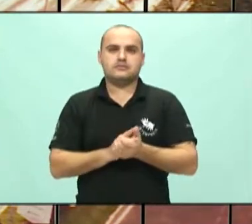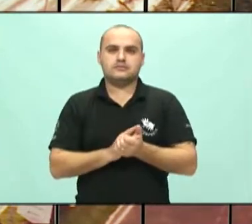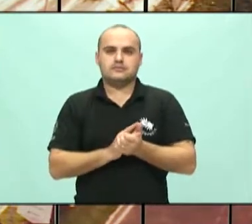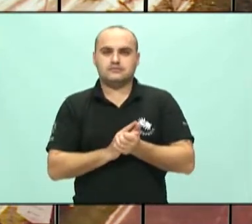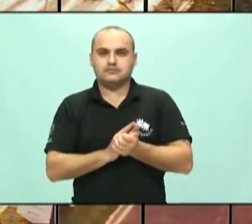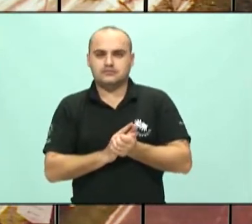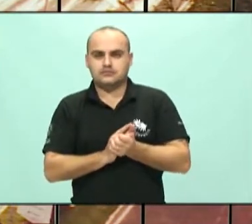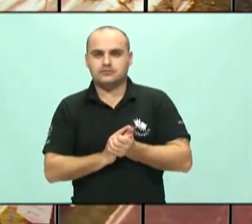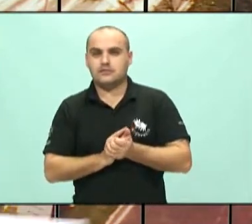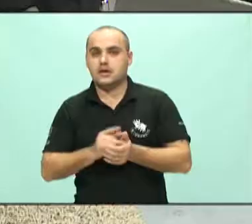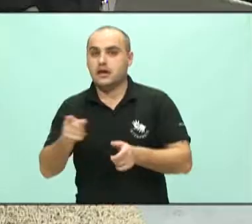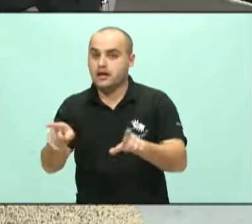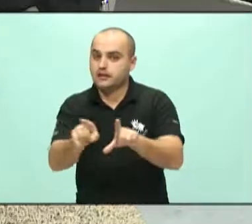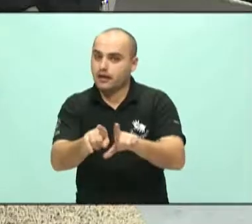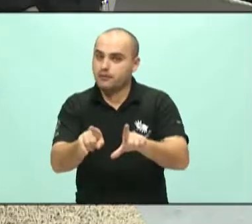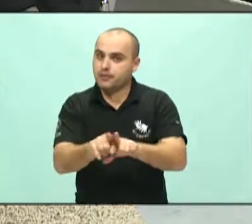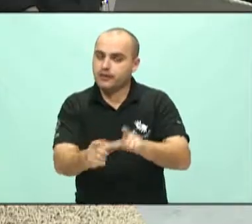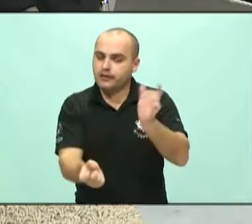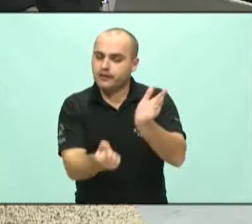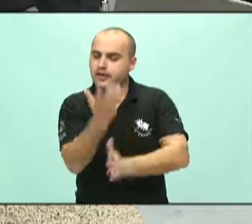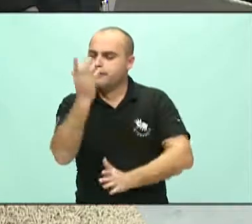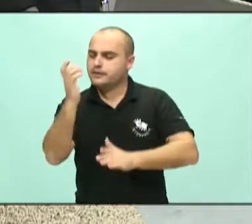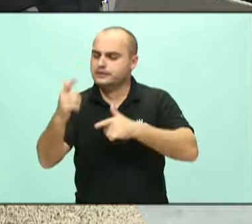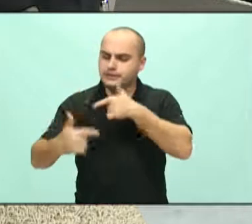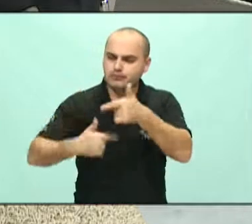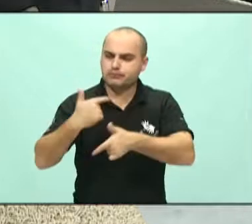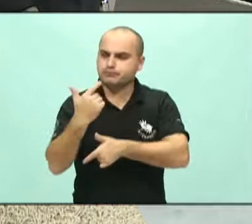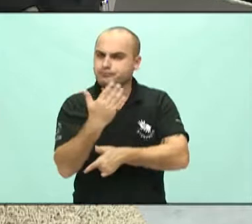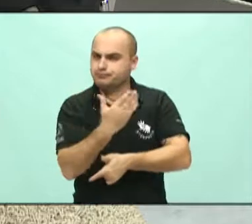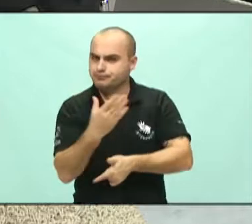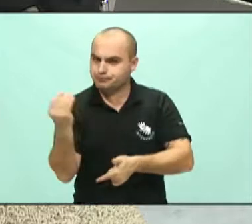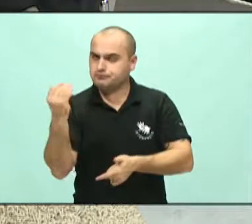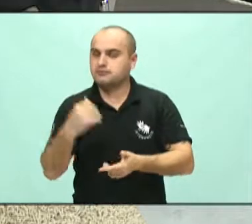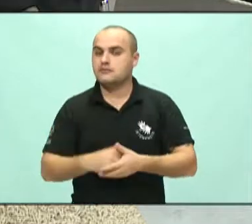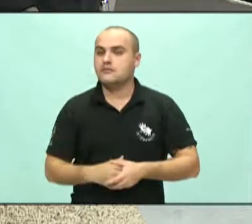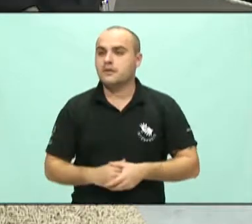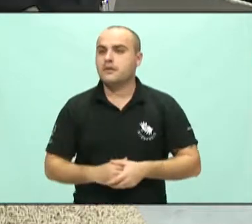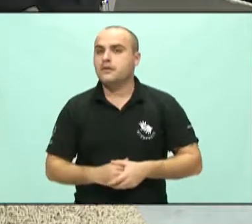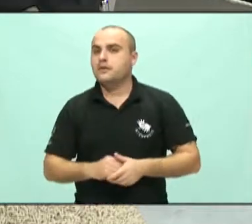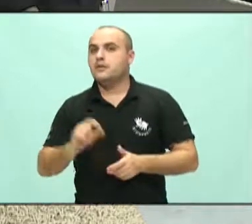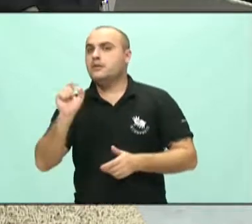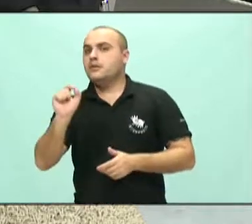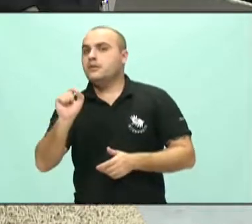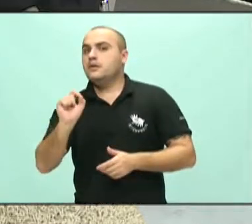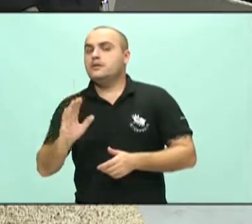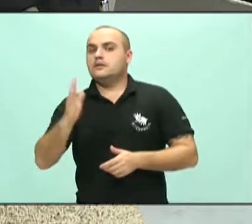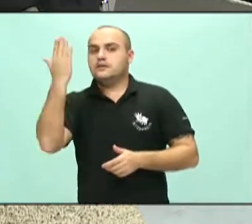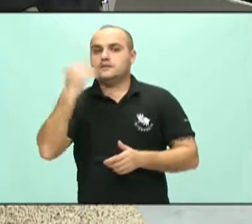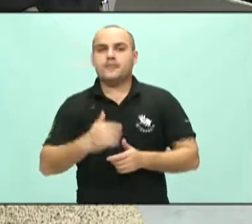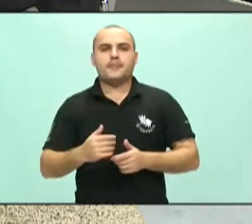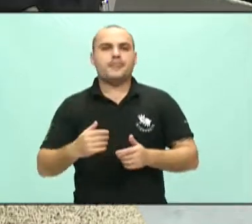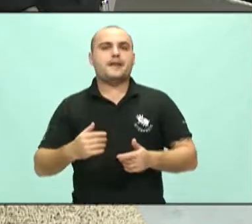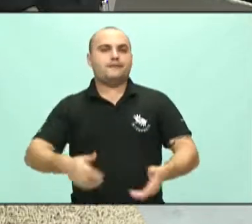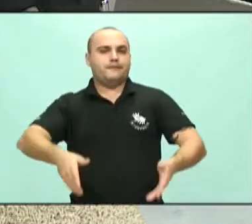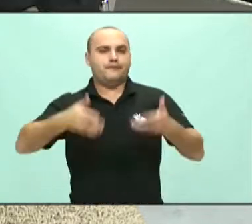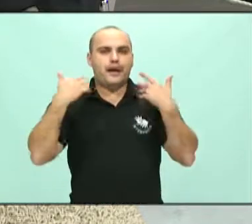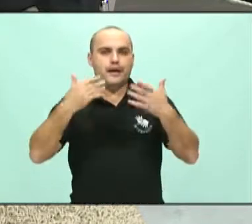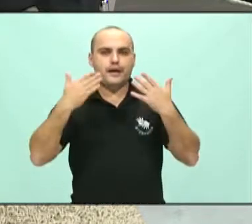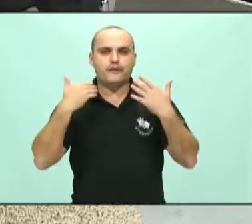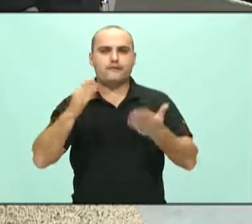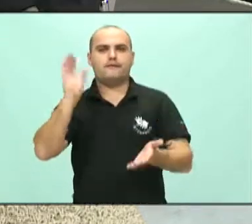fazer cabide de emprego. O que acontecia? Nós aqui, verão, era questão de falta de